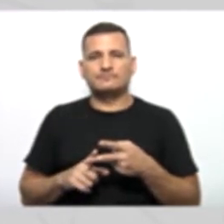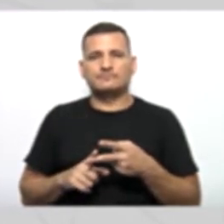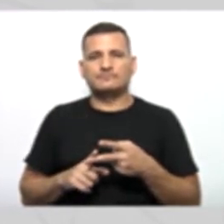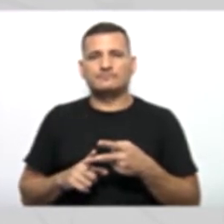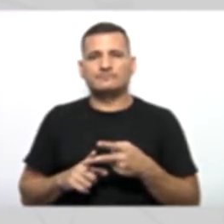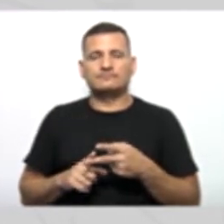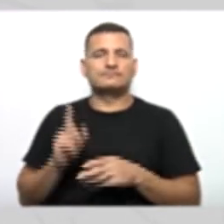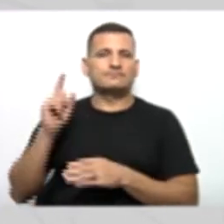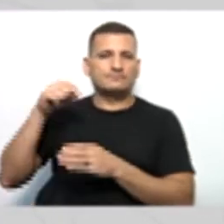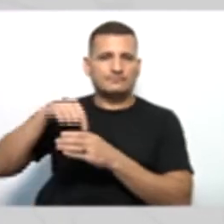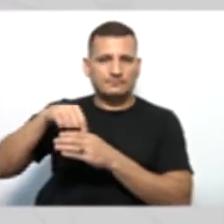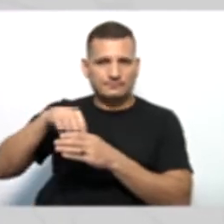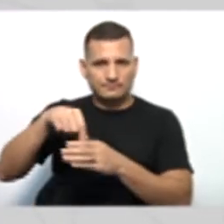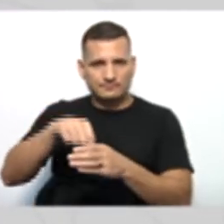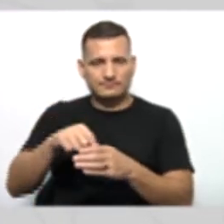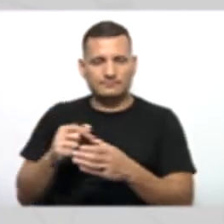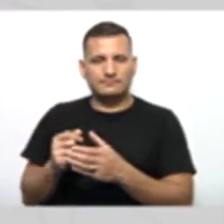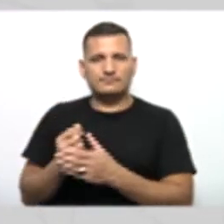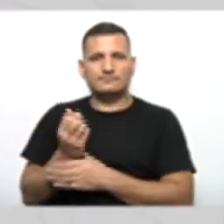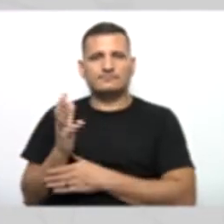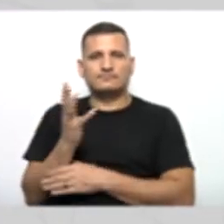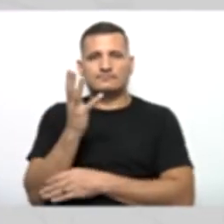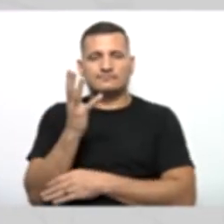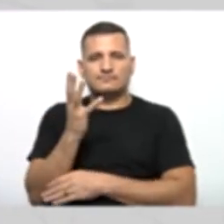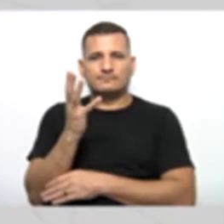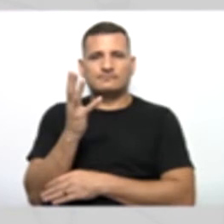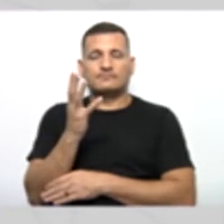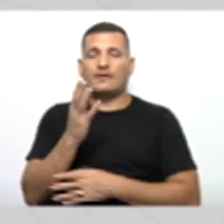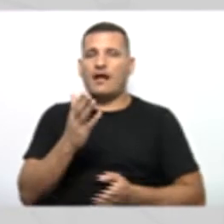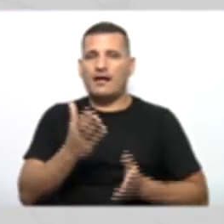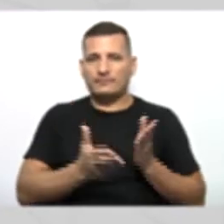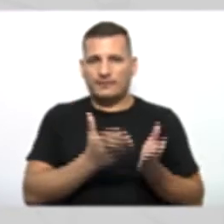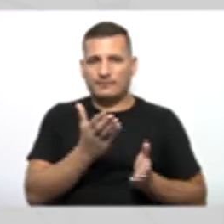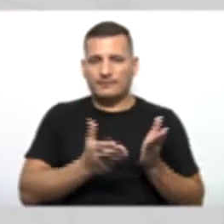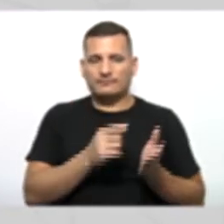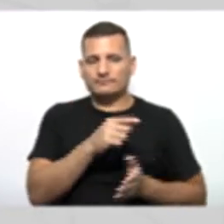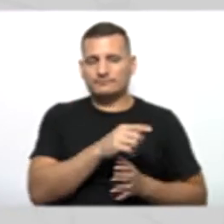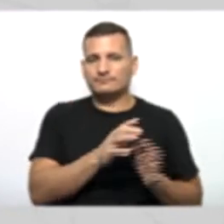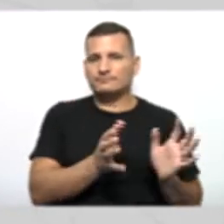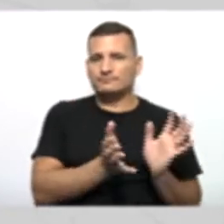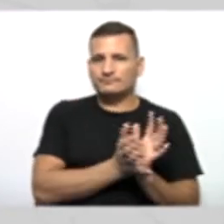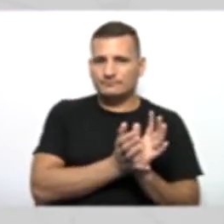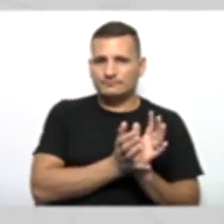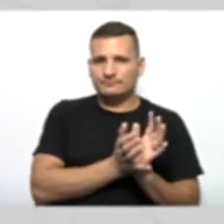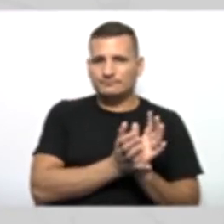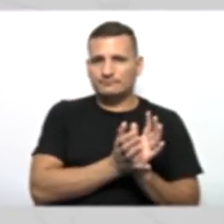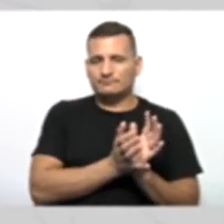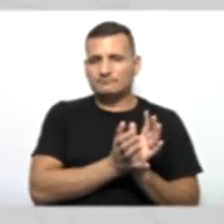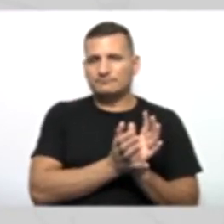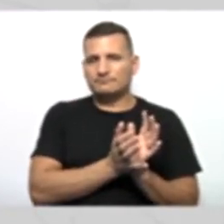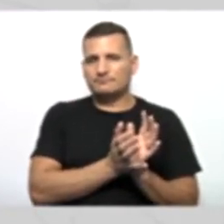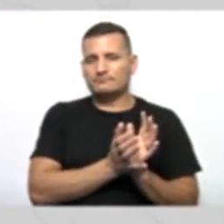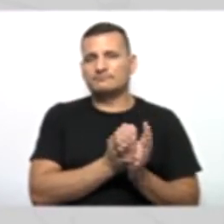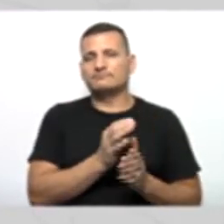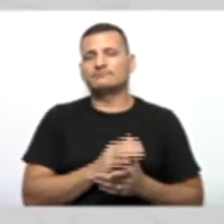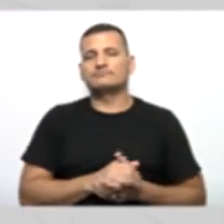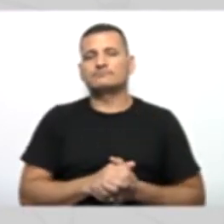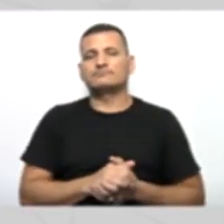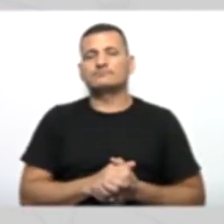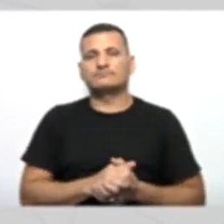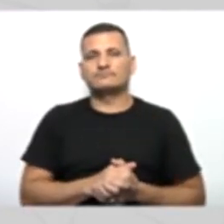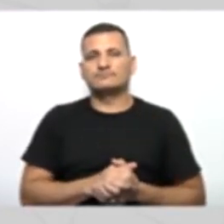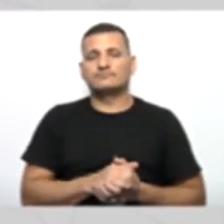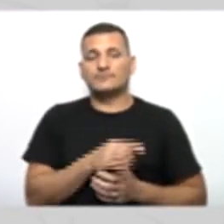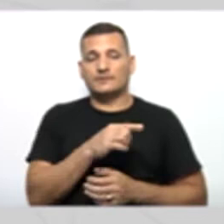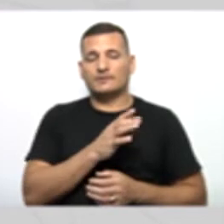de plantio, simplesmente para atender a uma demanda, muitas vezes desnecessárias, dessa classe que tem